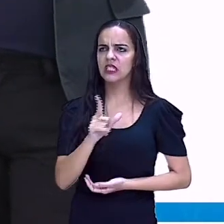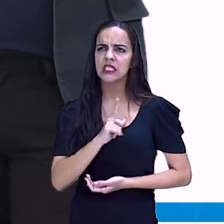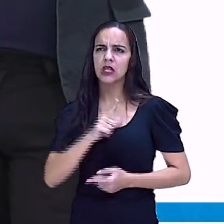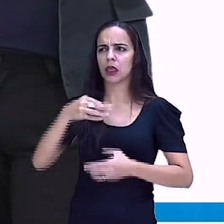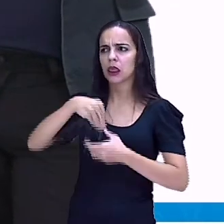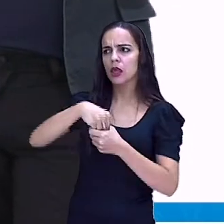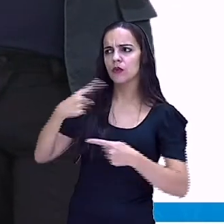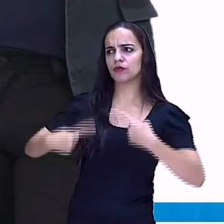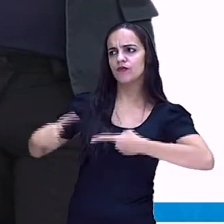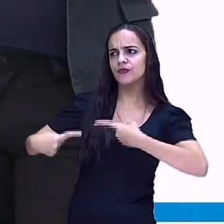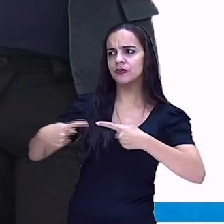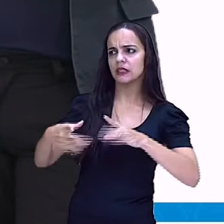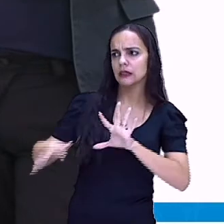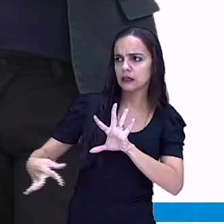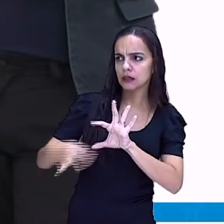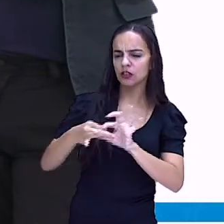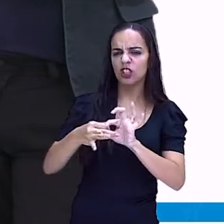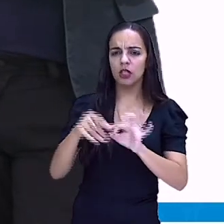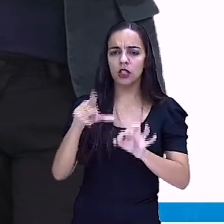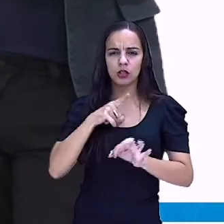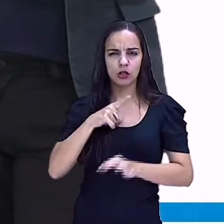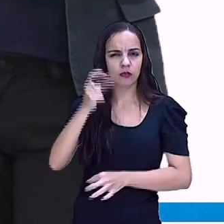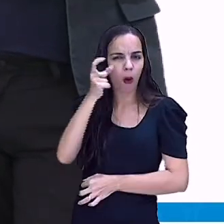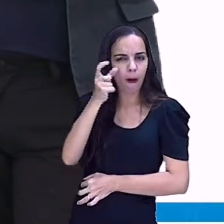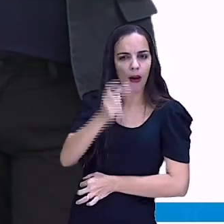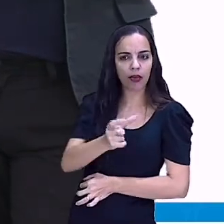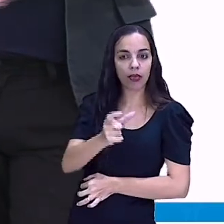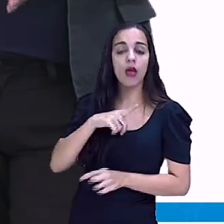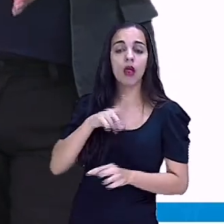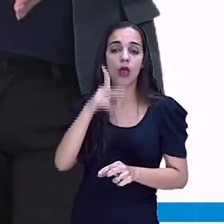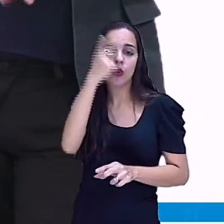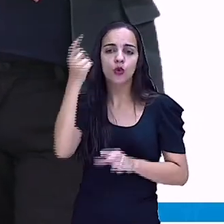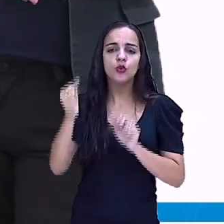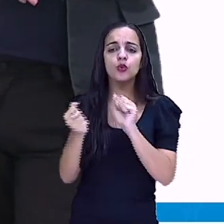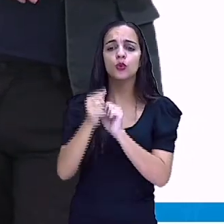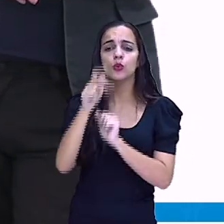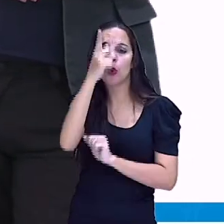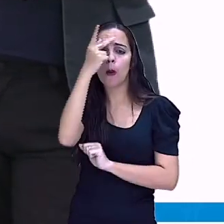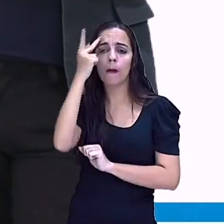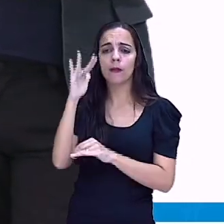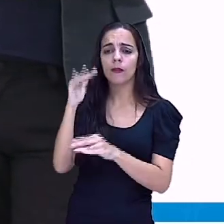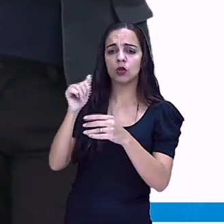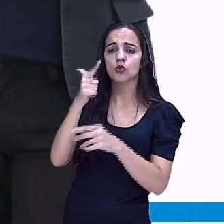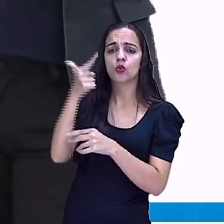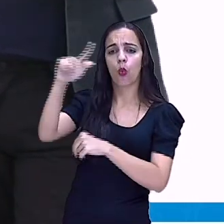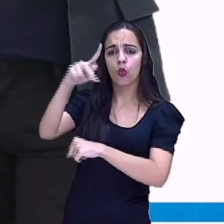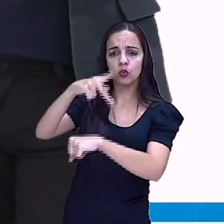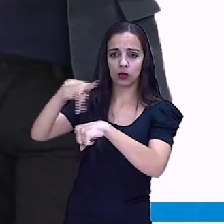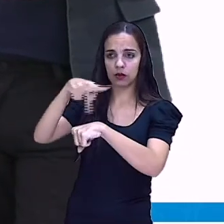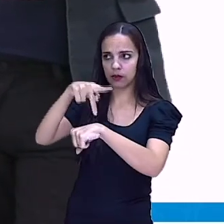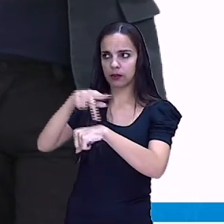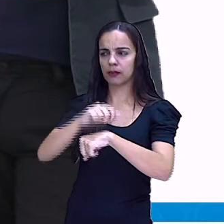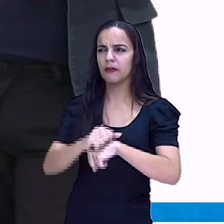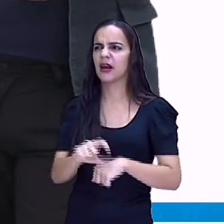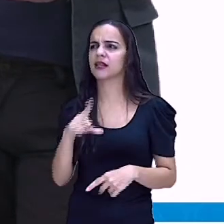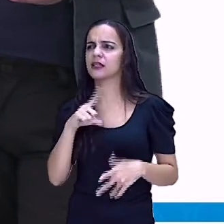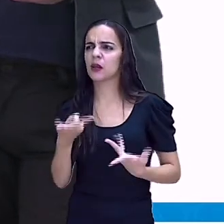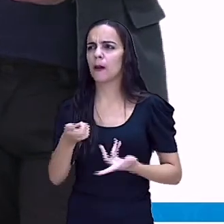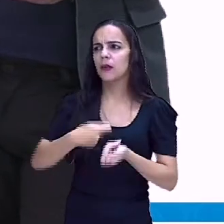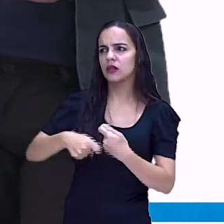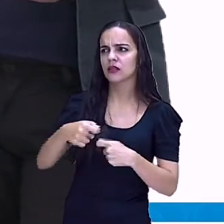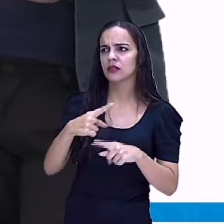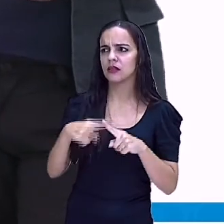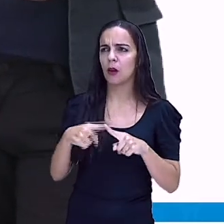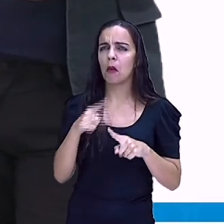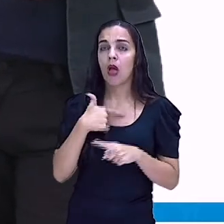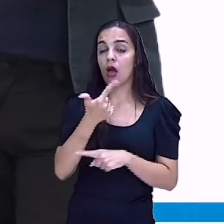política alinhados com interesses estrangeiros. A postura de intervenção do Estado na economia era uma